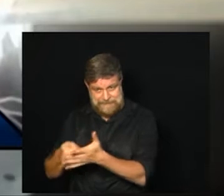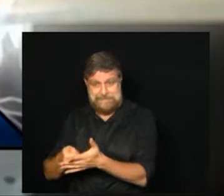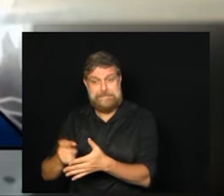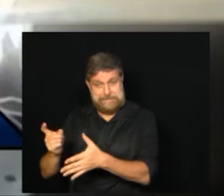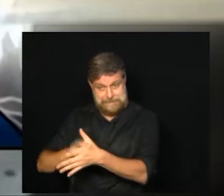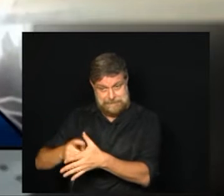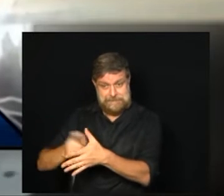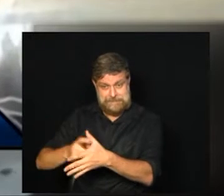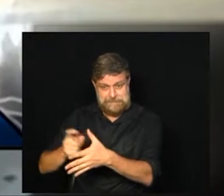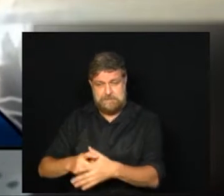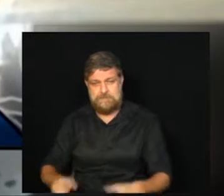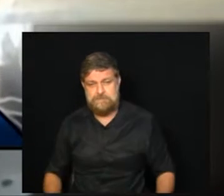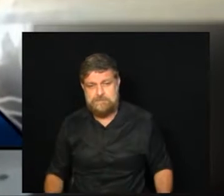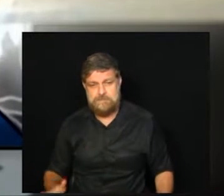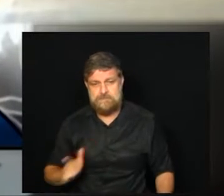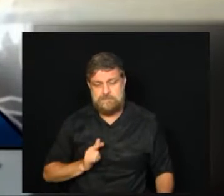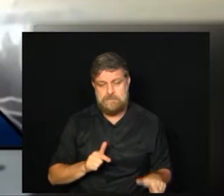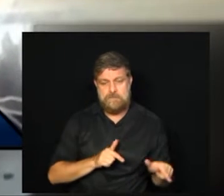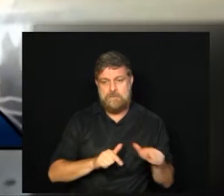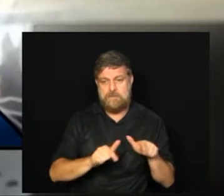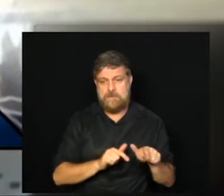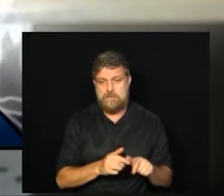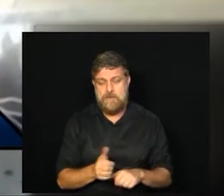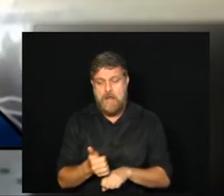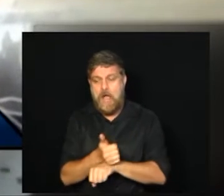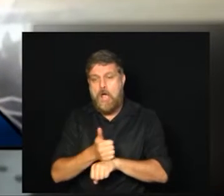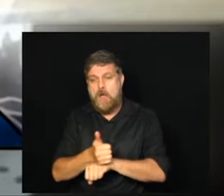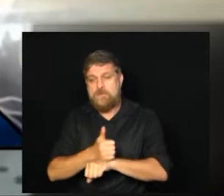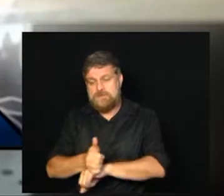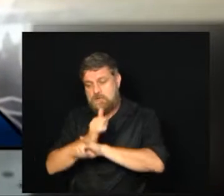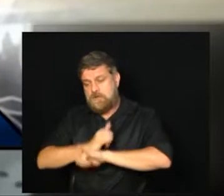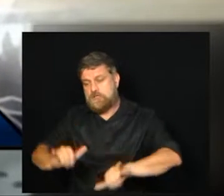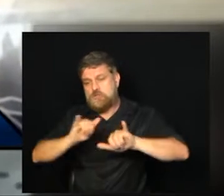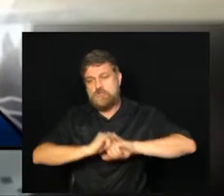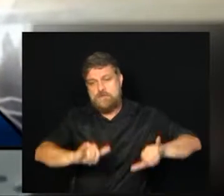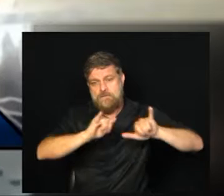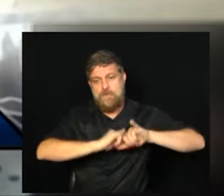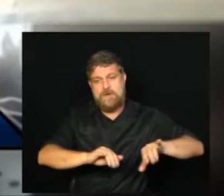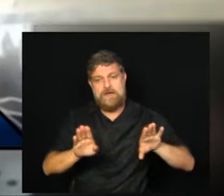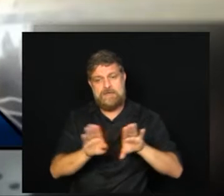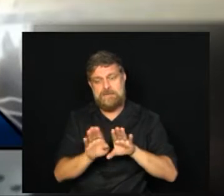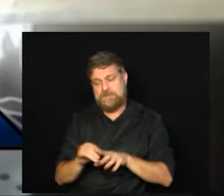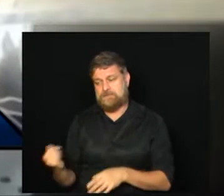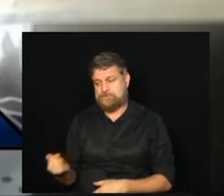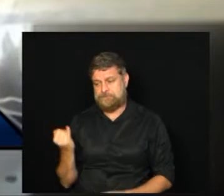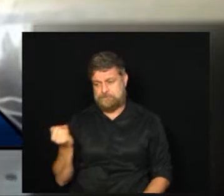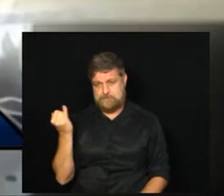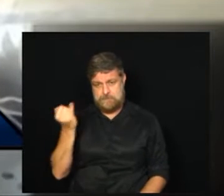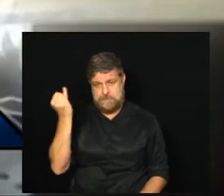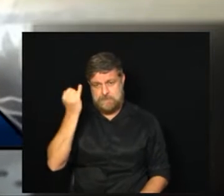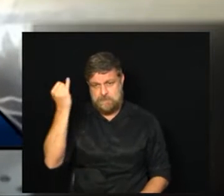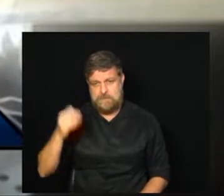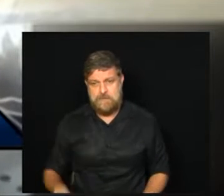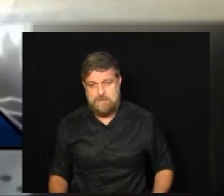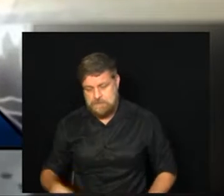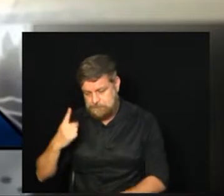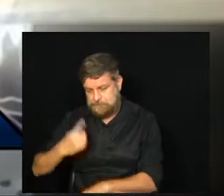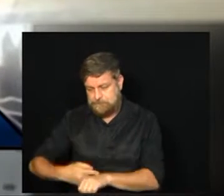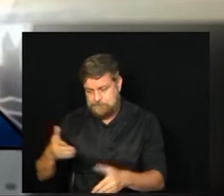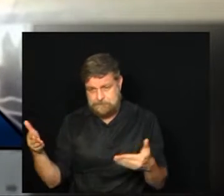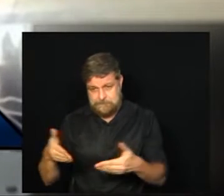financeiros. Gerar trabalho ao profissional que divulga informação, que também é um item muito importante neste momento no